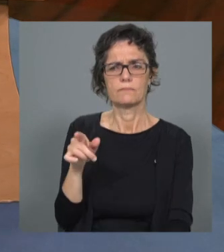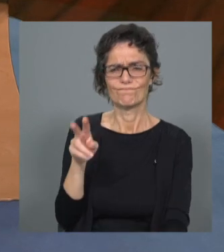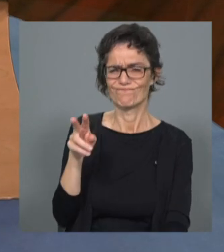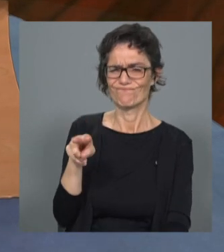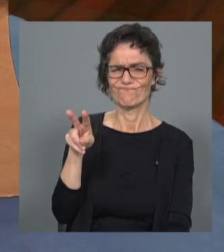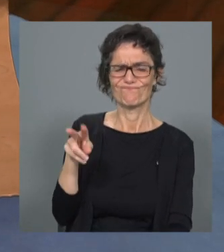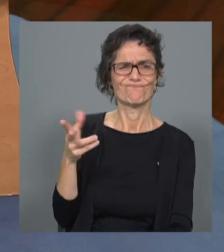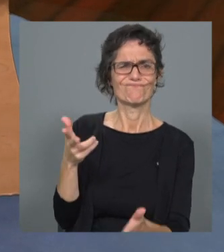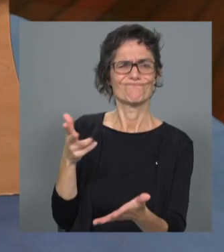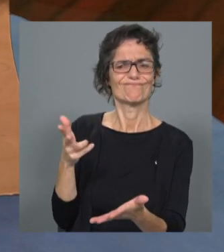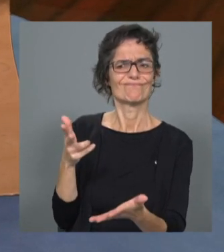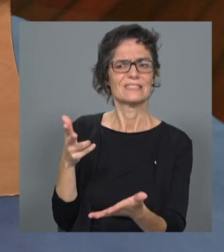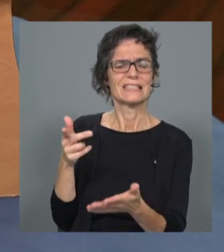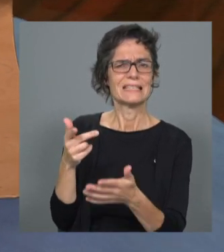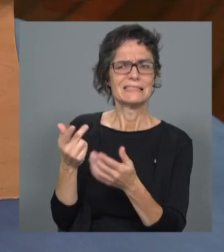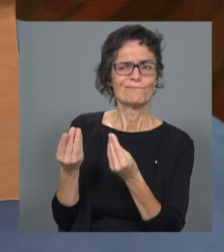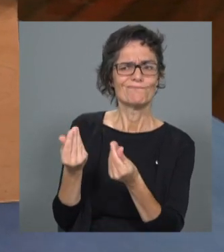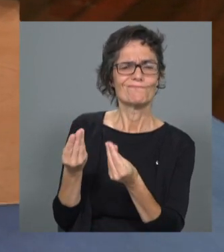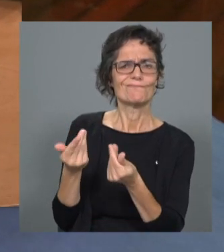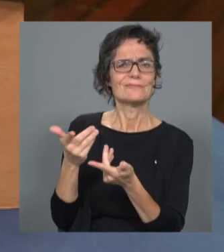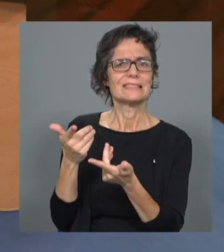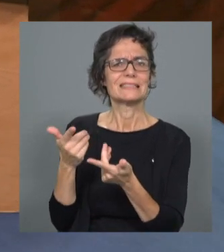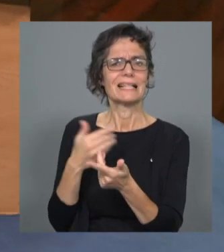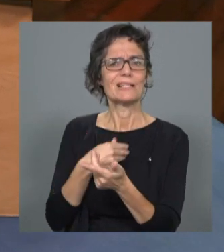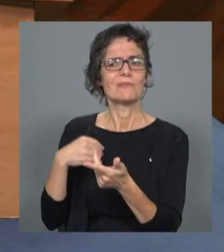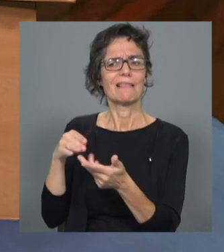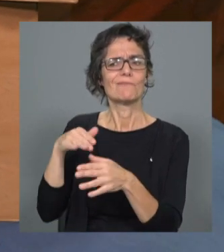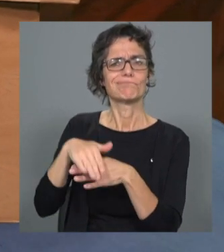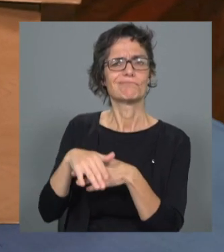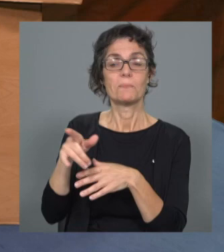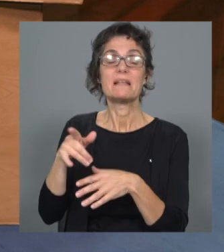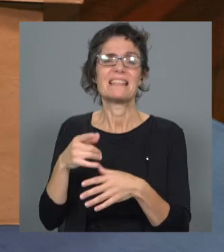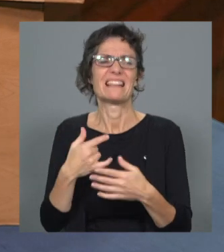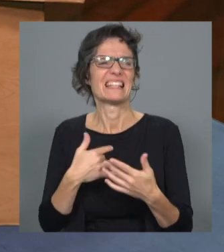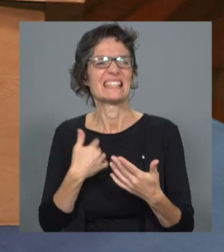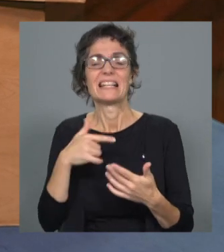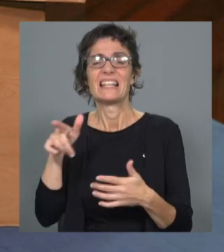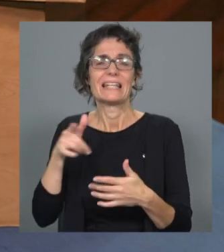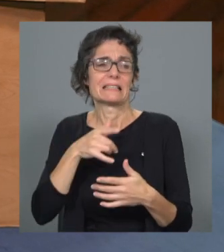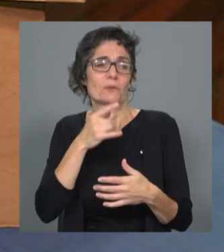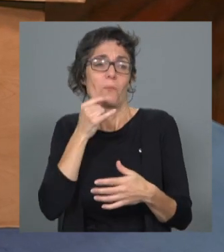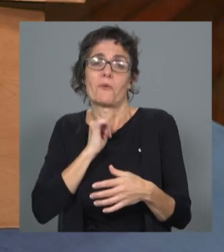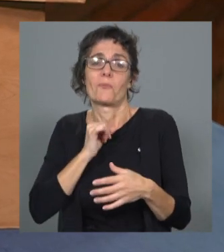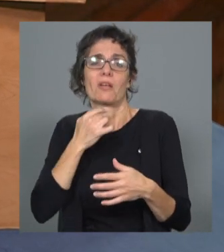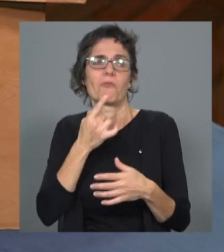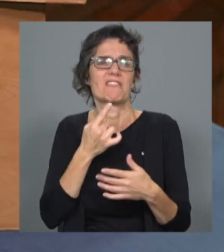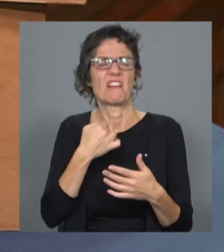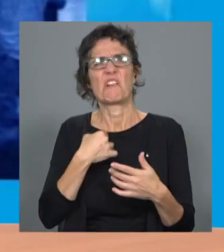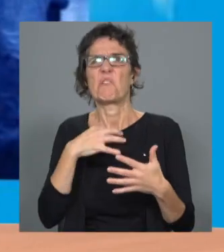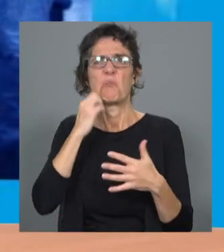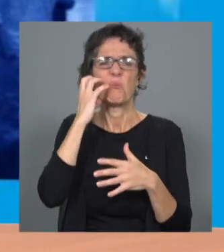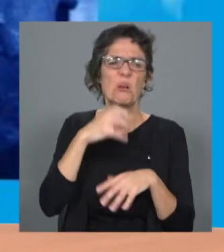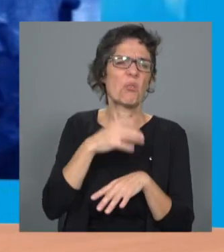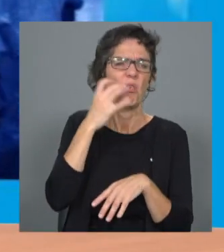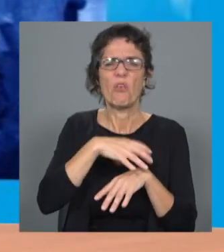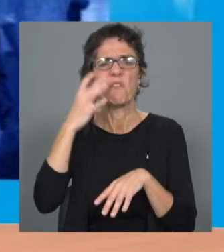e começou a piorar. Ele nunca se queixava, é uma pessoa com bastante saúde, e começou a queixar-se também, que não se sentia